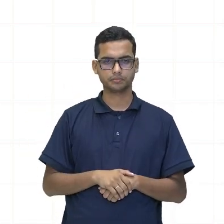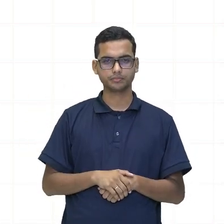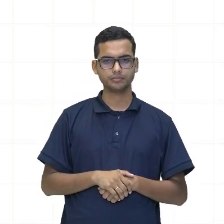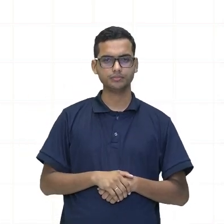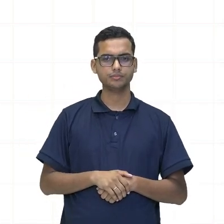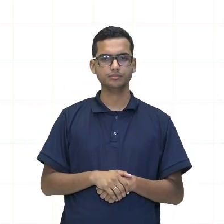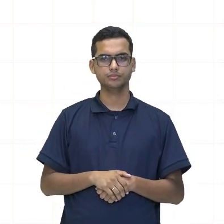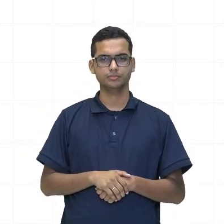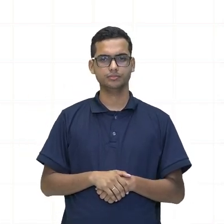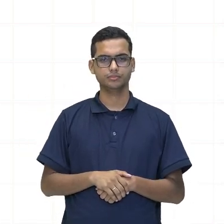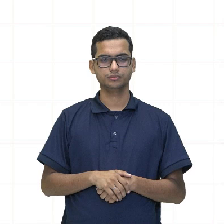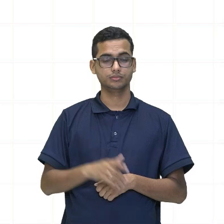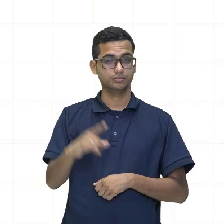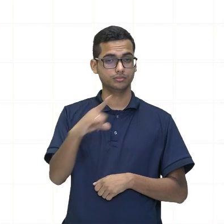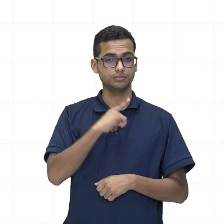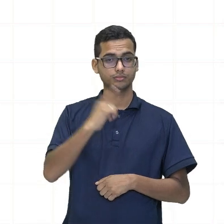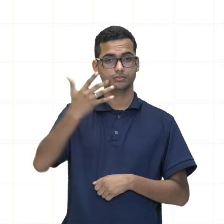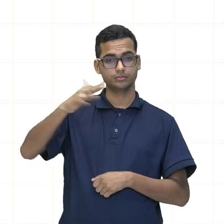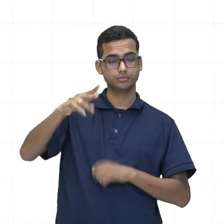ter cerca de